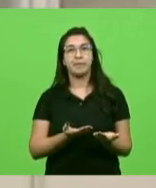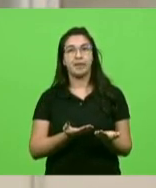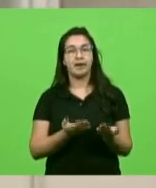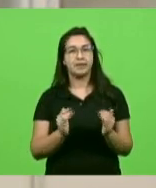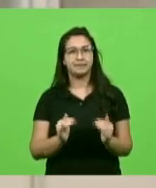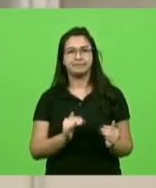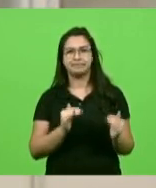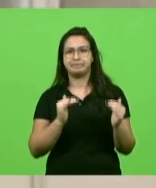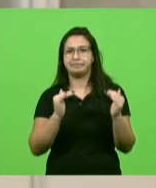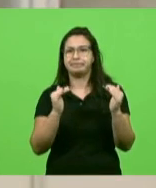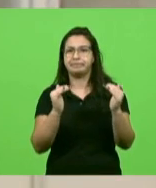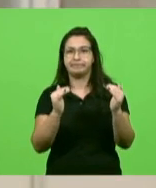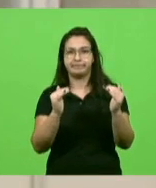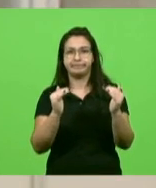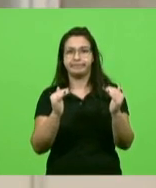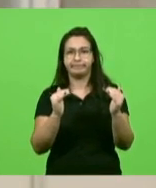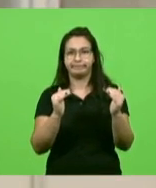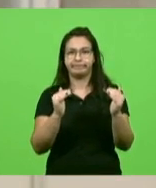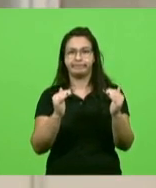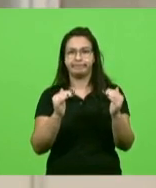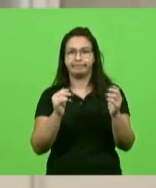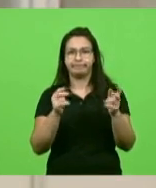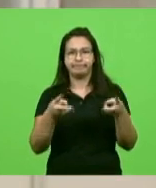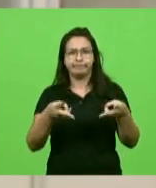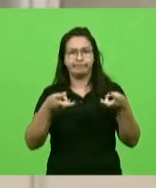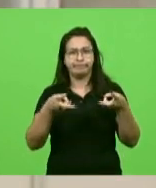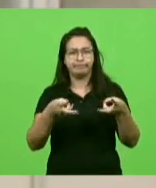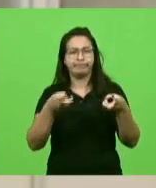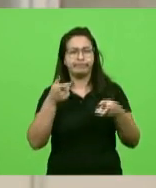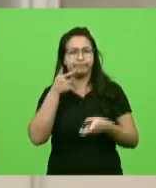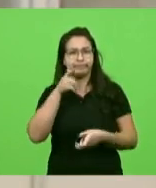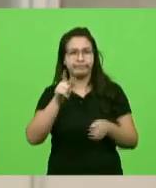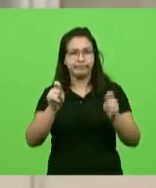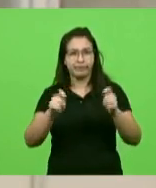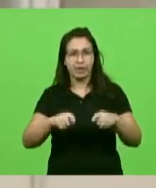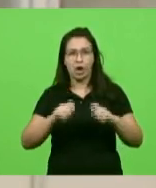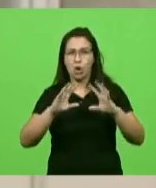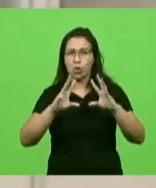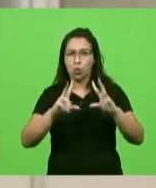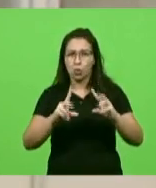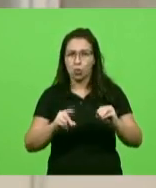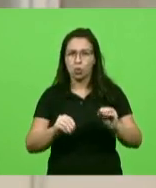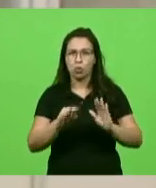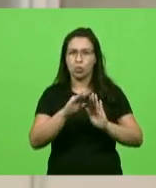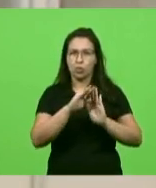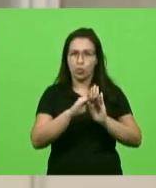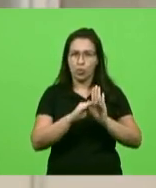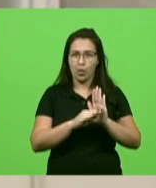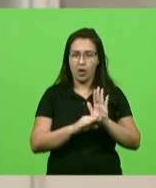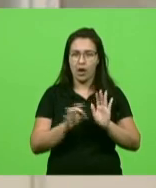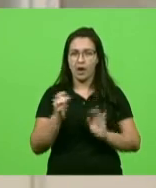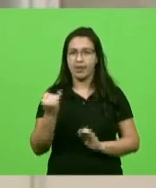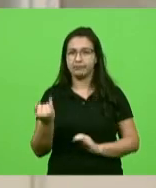elevada acuidade Capítulo todos os aspectos essenciais